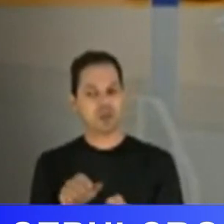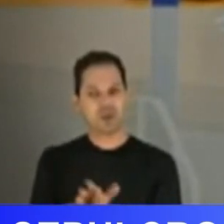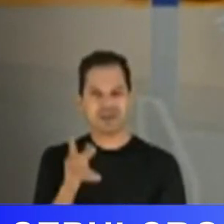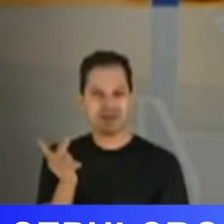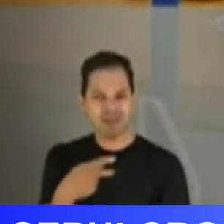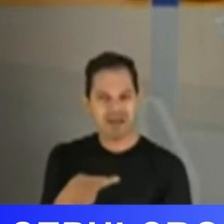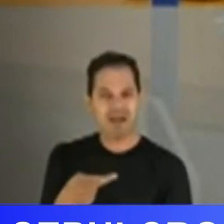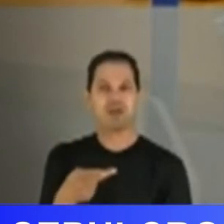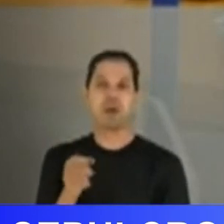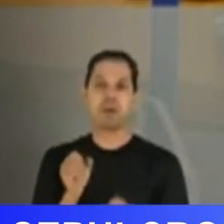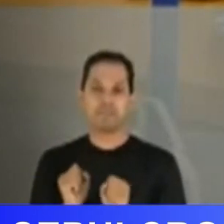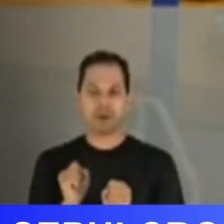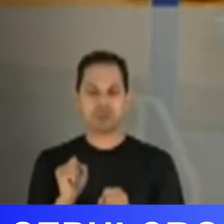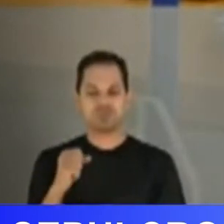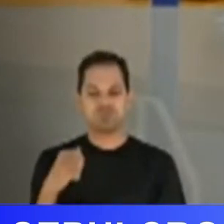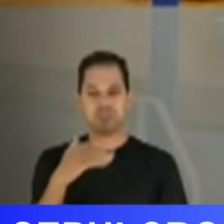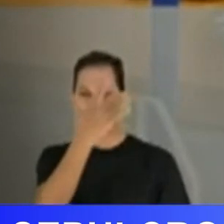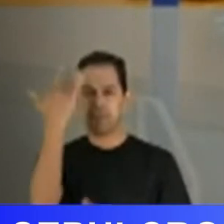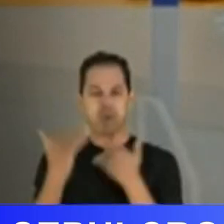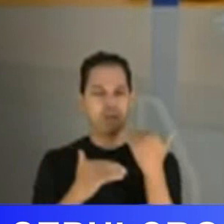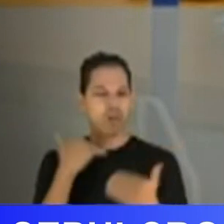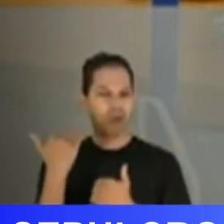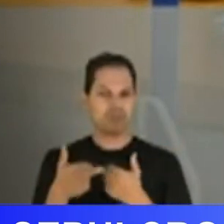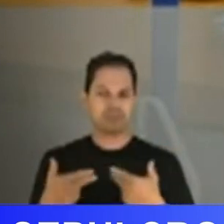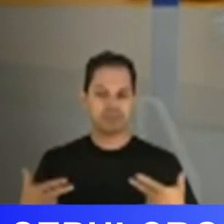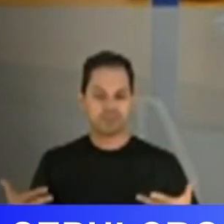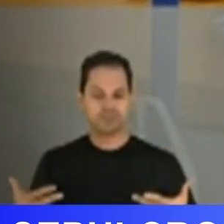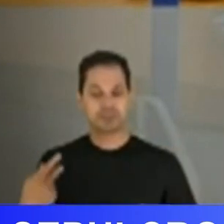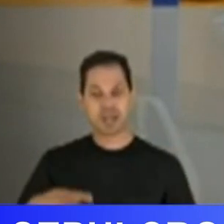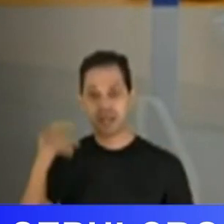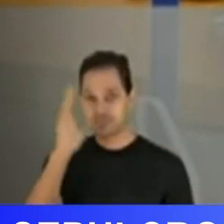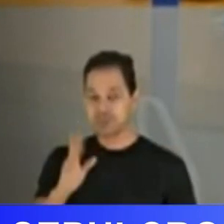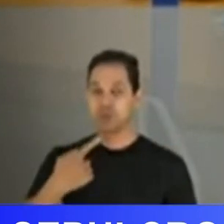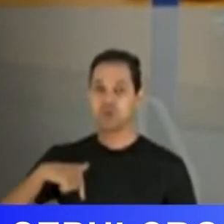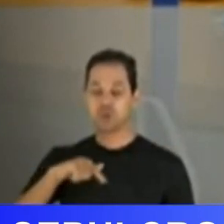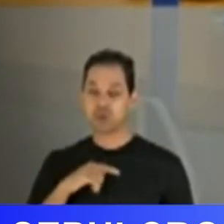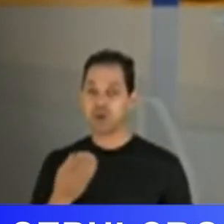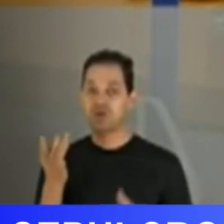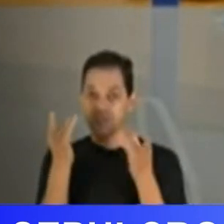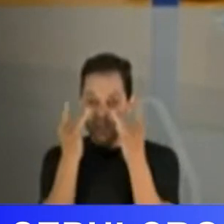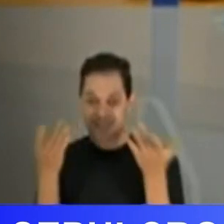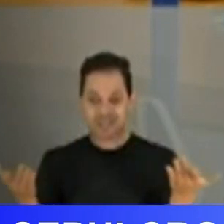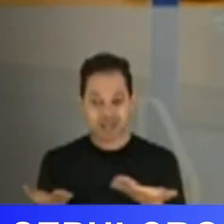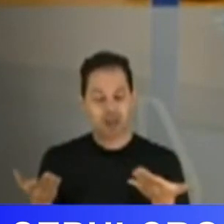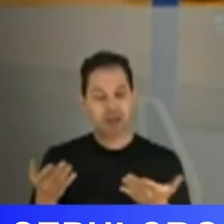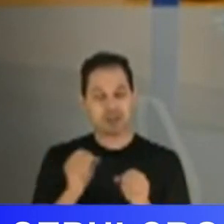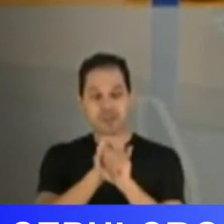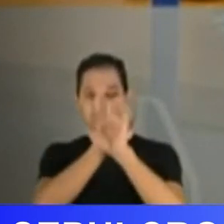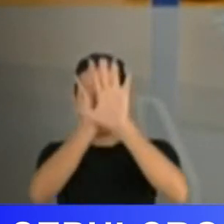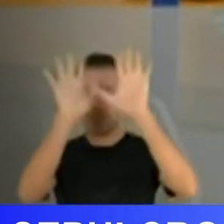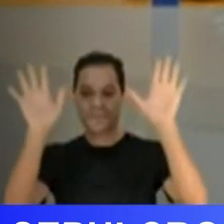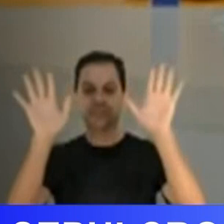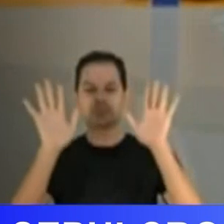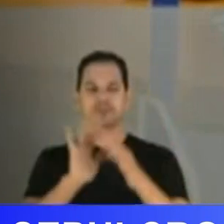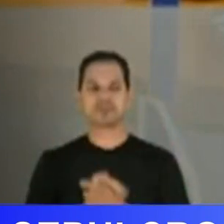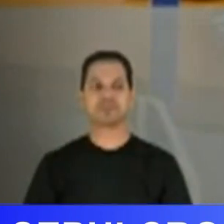dado pode levar a milhares de vidas no Brasil. É claro que a gente está vivenciando agora, e para mim fica muito mais claro, que não